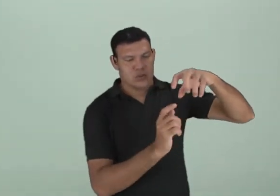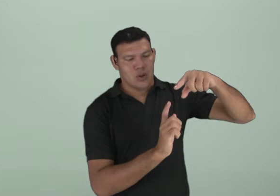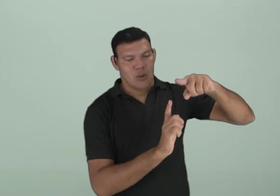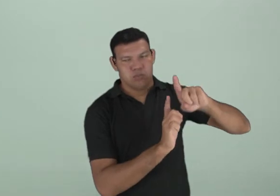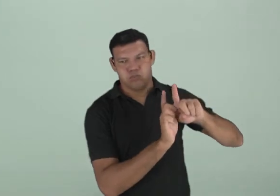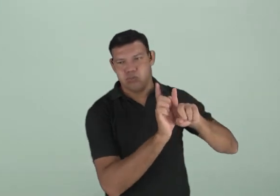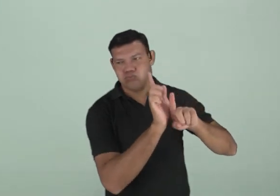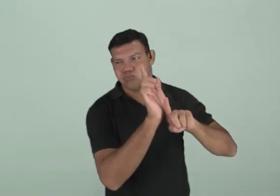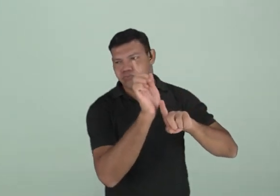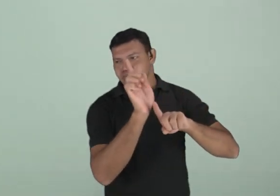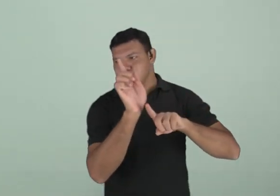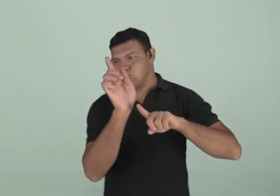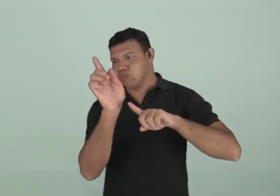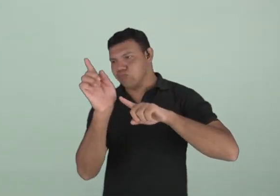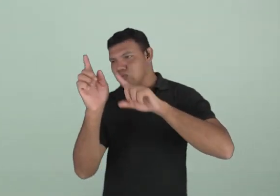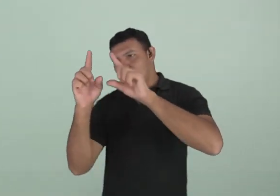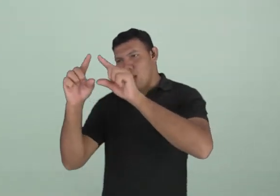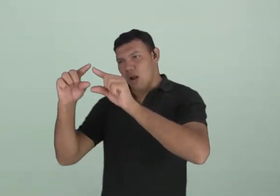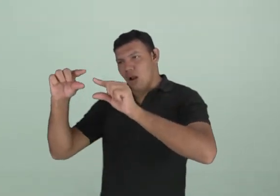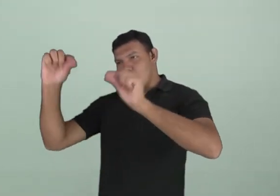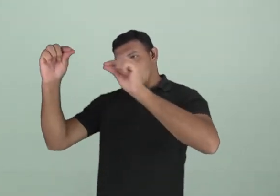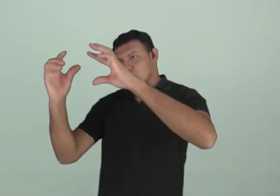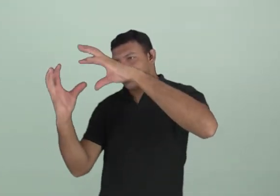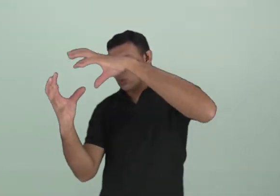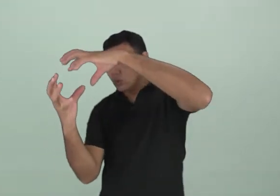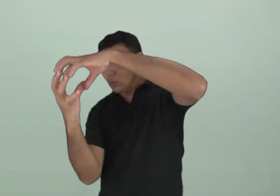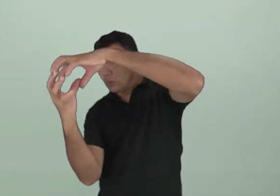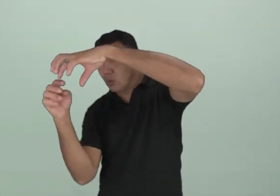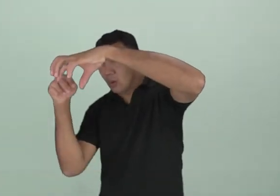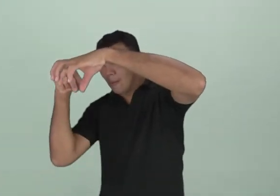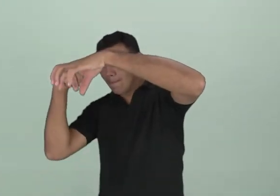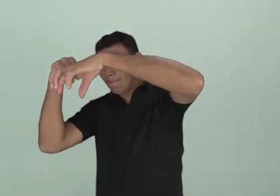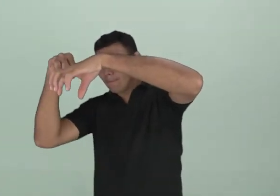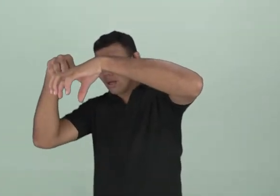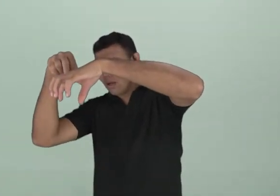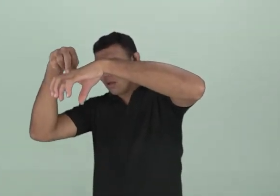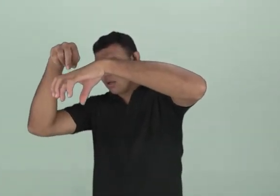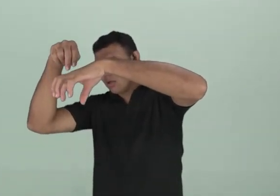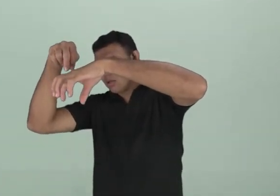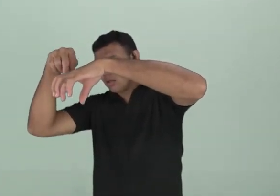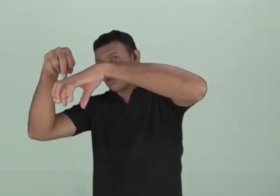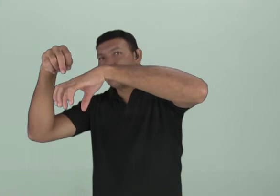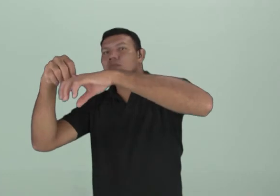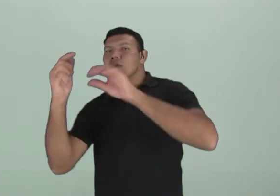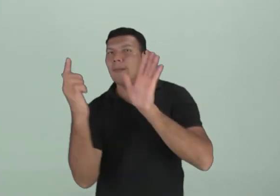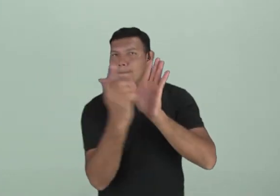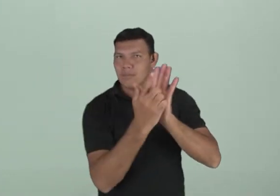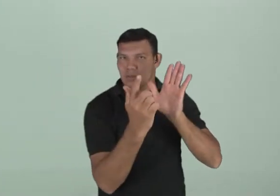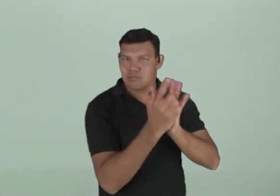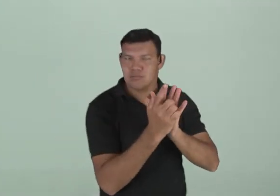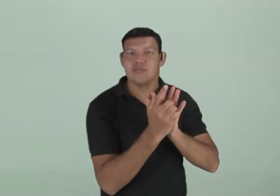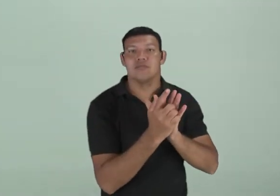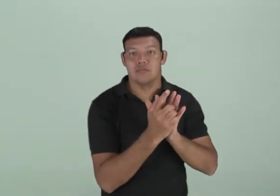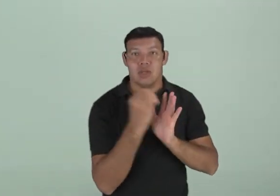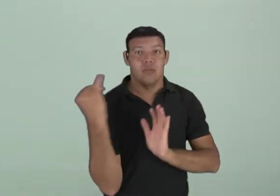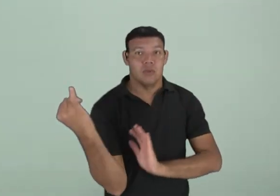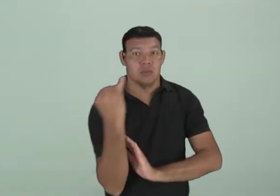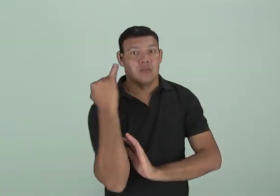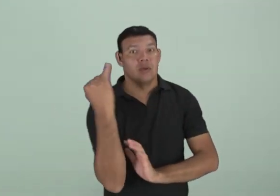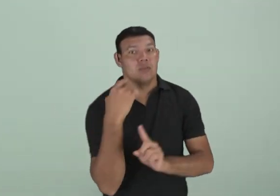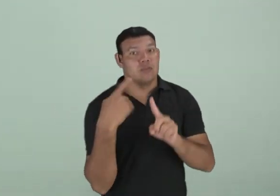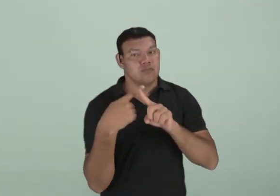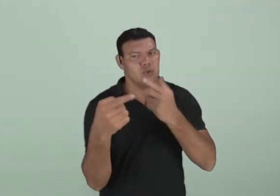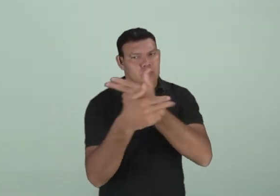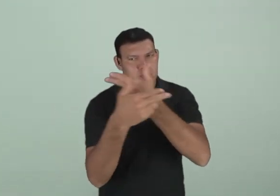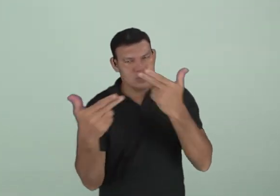planeta e chegar até outro corpo celeste, tá? A Lua, ela tem um papel até hoje muito importante, né, porque ela é um objeto de